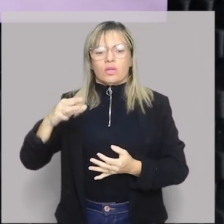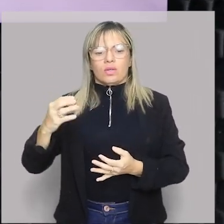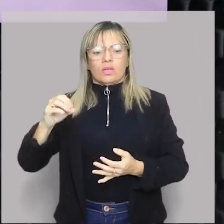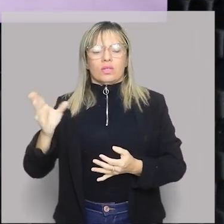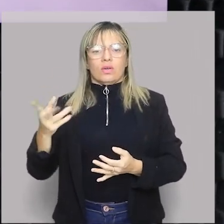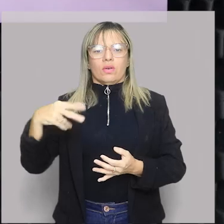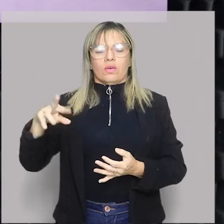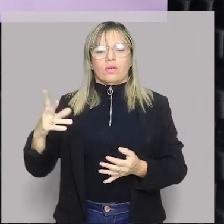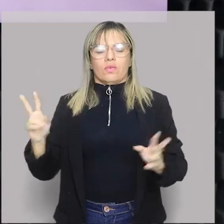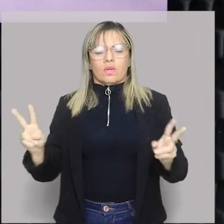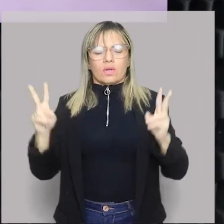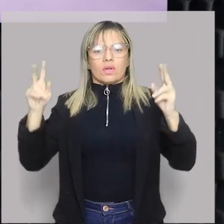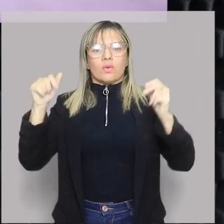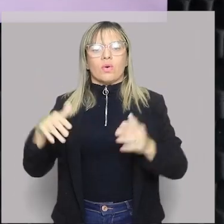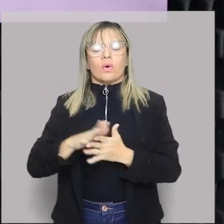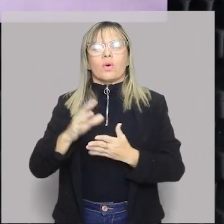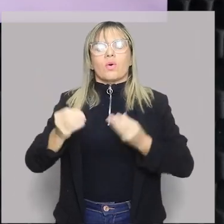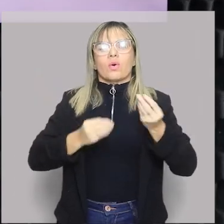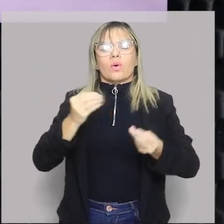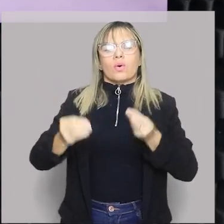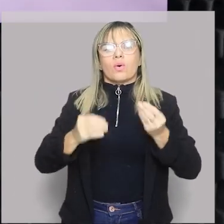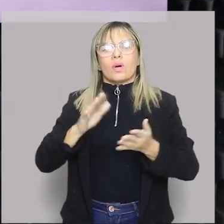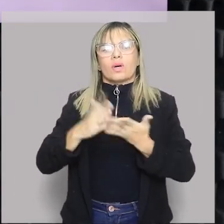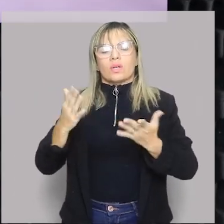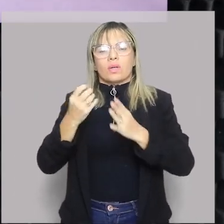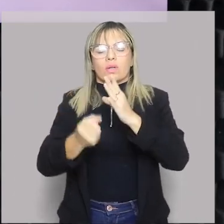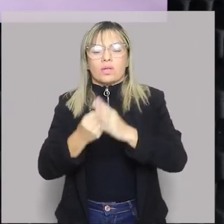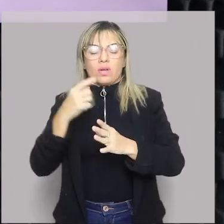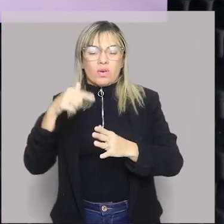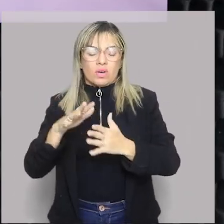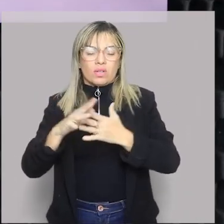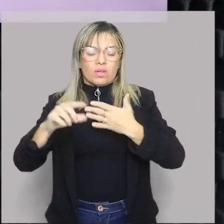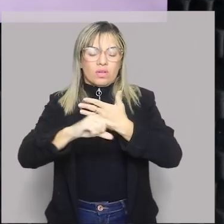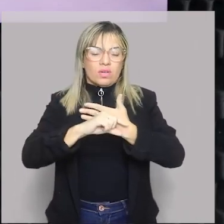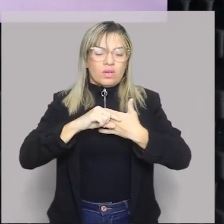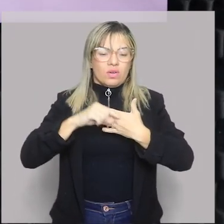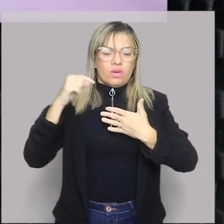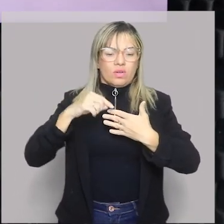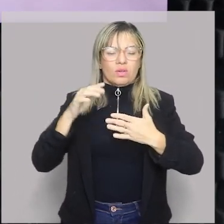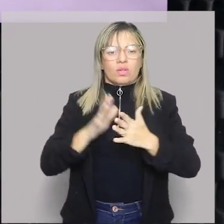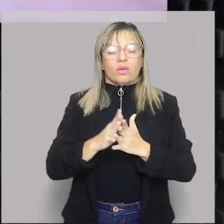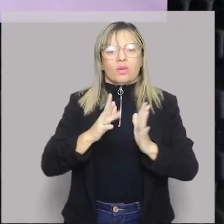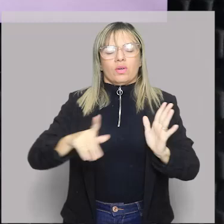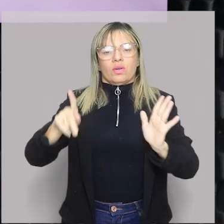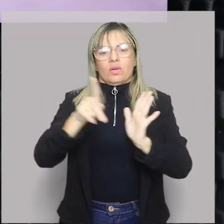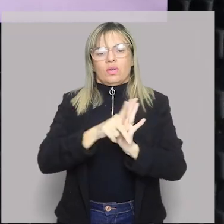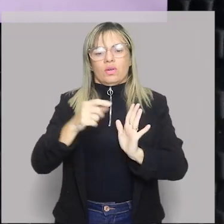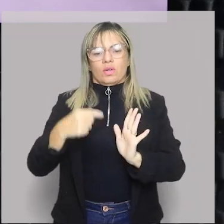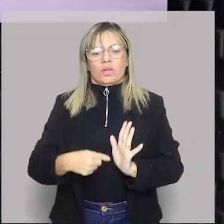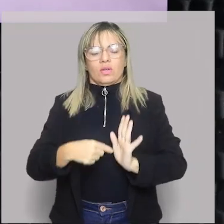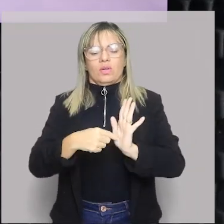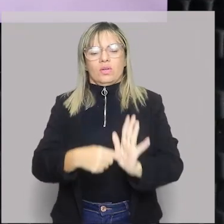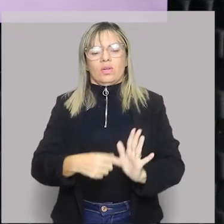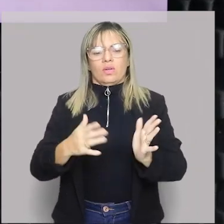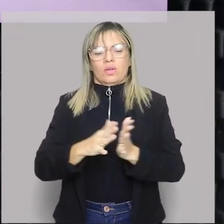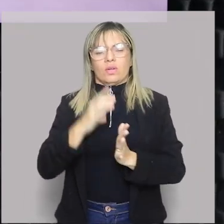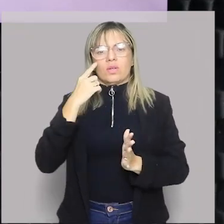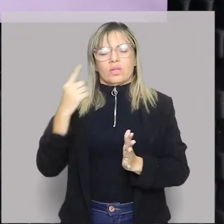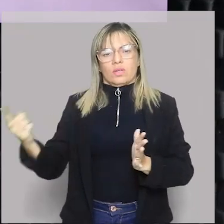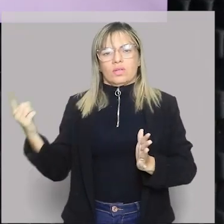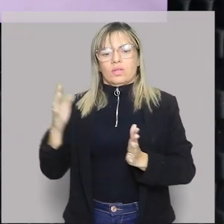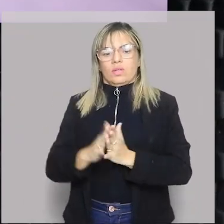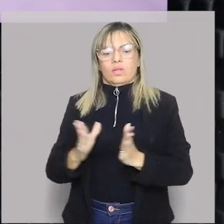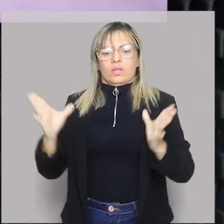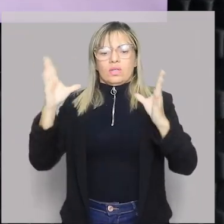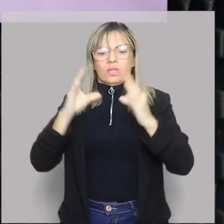ela é produzida por quem leu ou por quem assistiu o filme, certo? Que vai fazer uma indicação. Aqui nós temos uma situação da